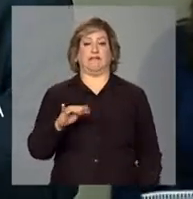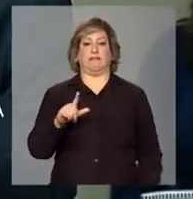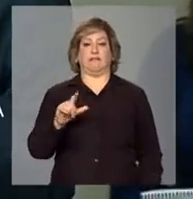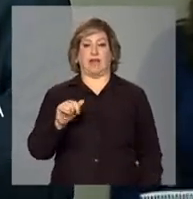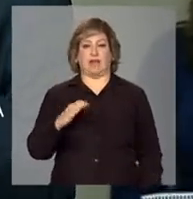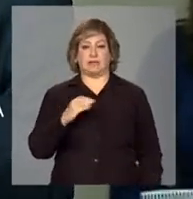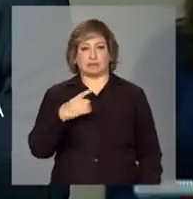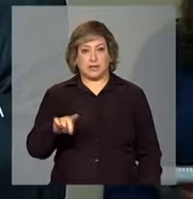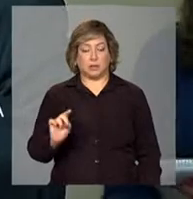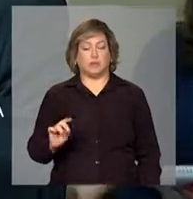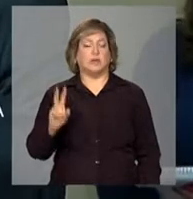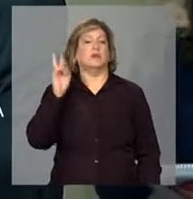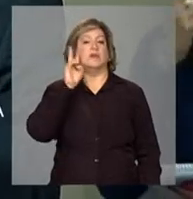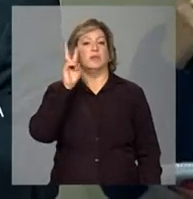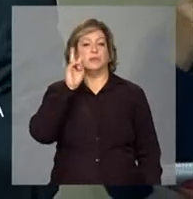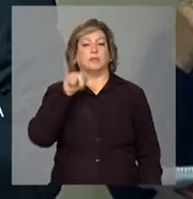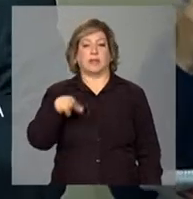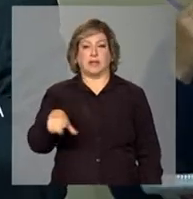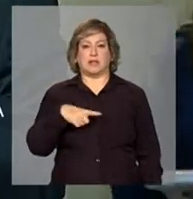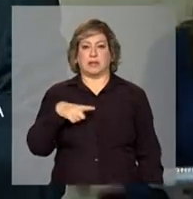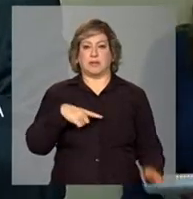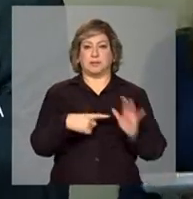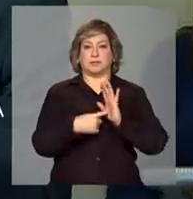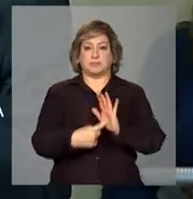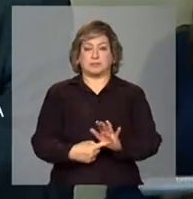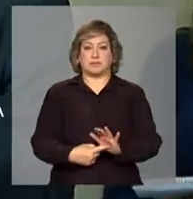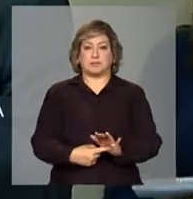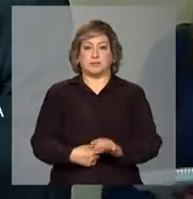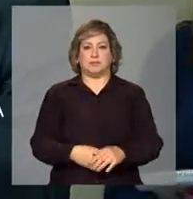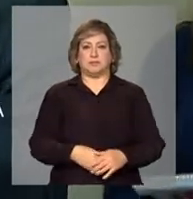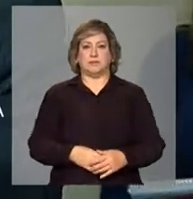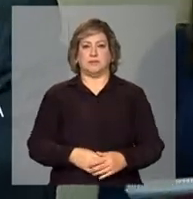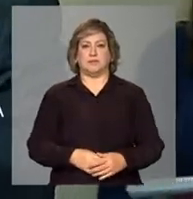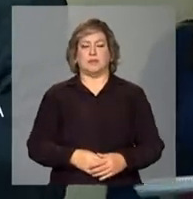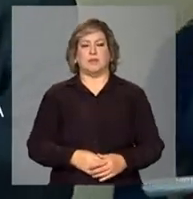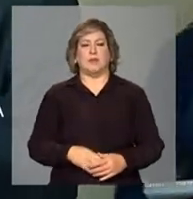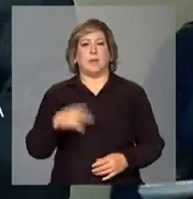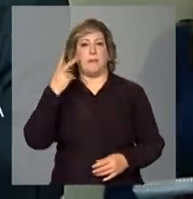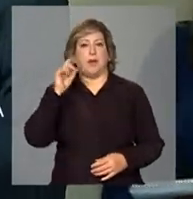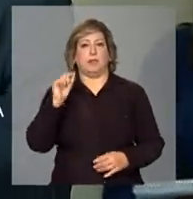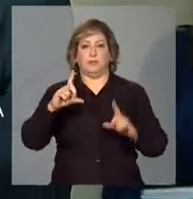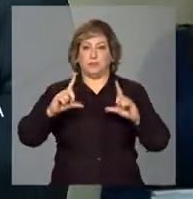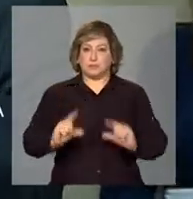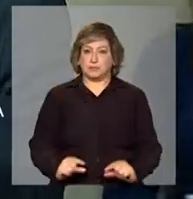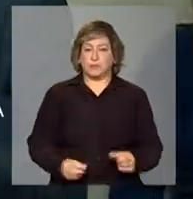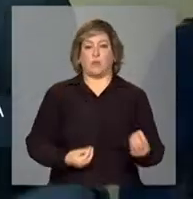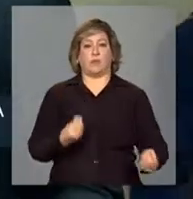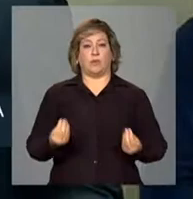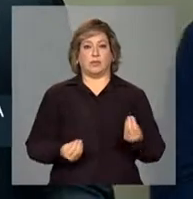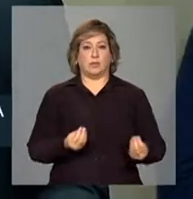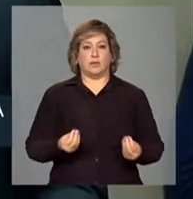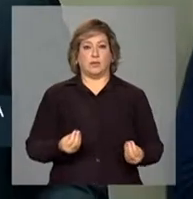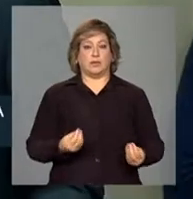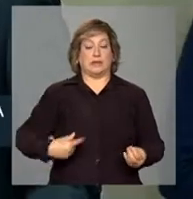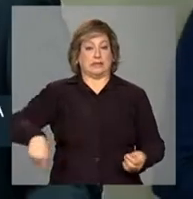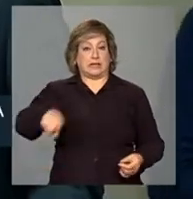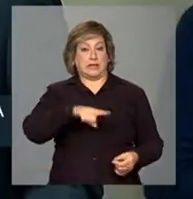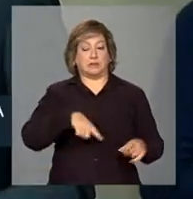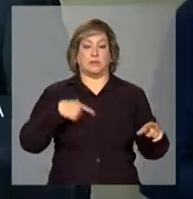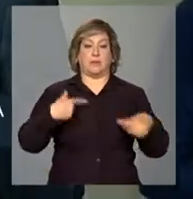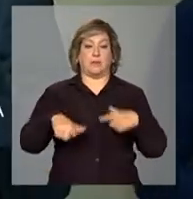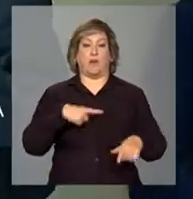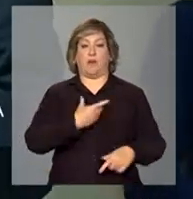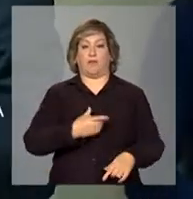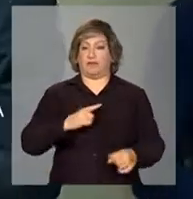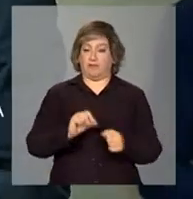propriamente dita ela aponta finalmente para uma uma queda dado todos esses estímulos que o governo